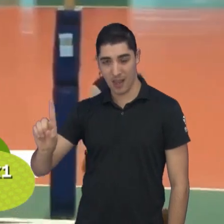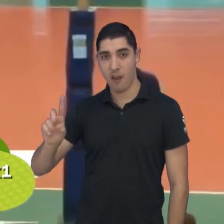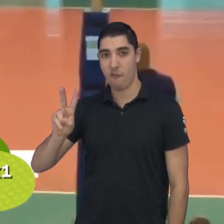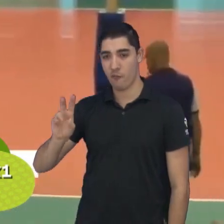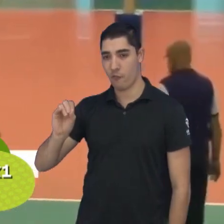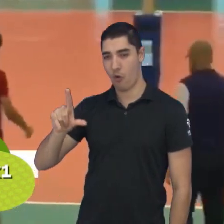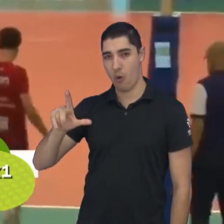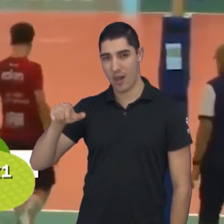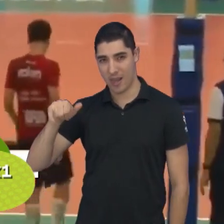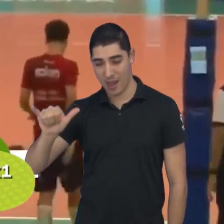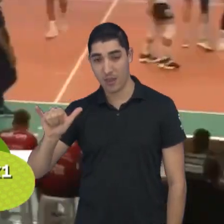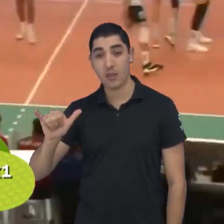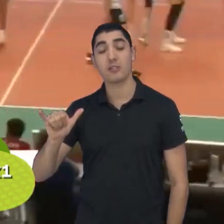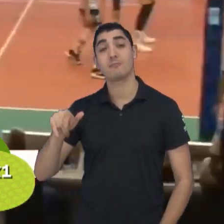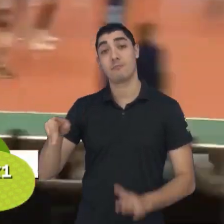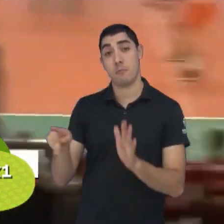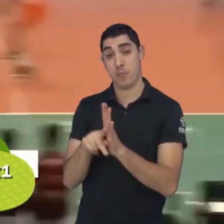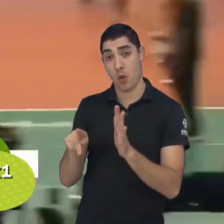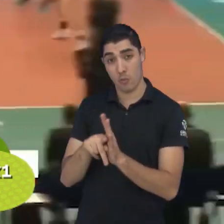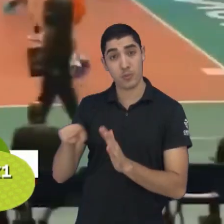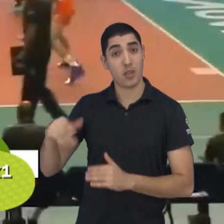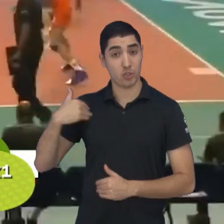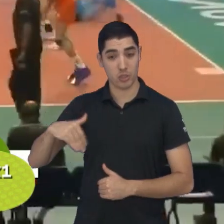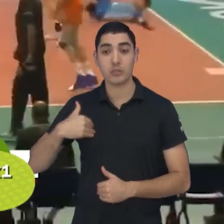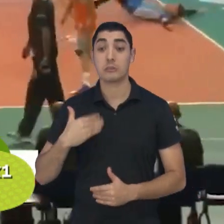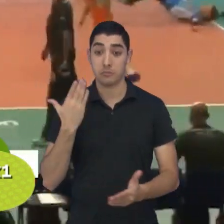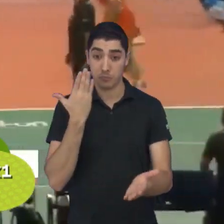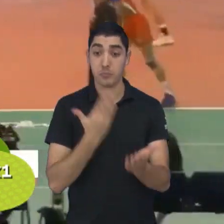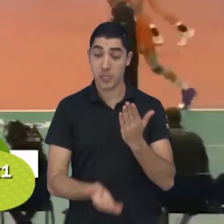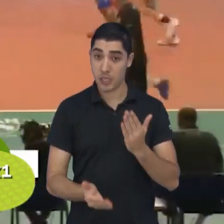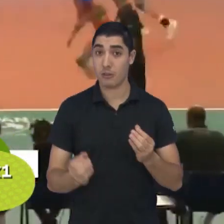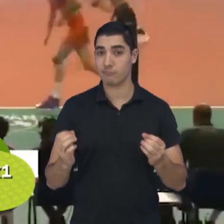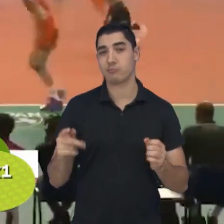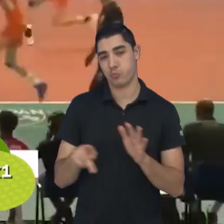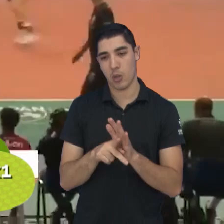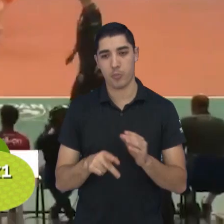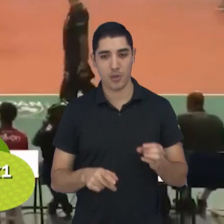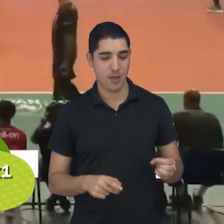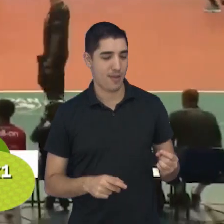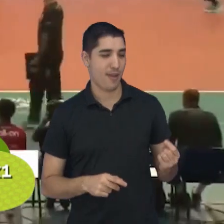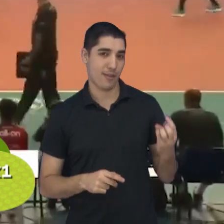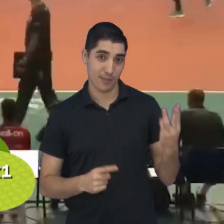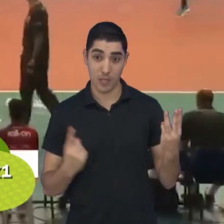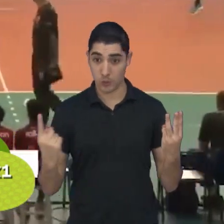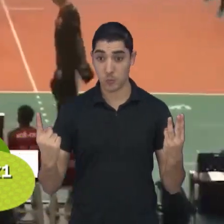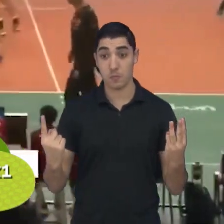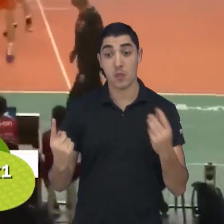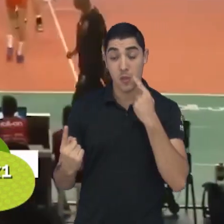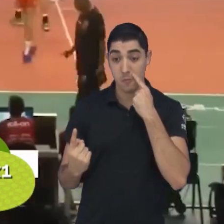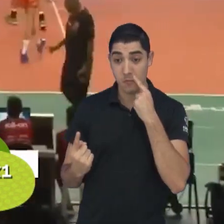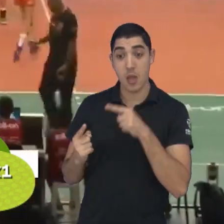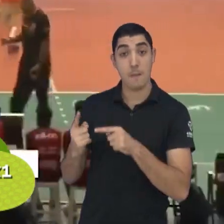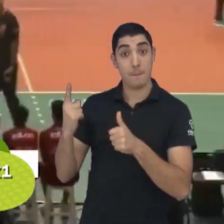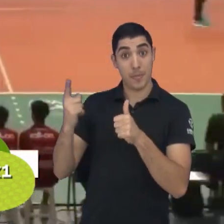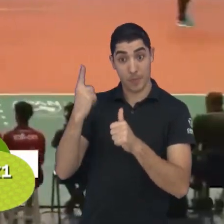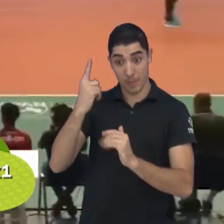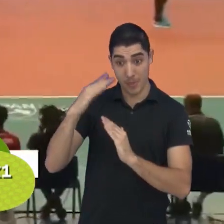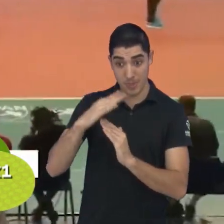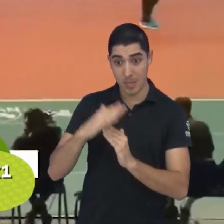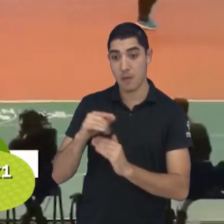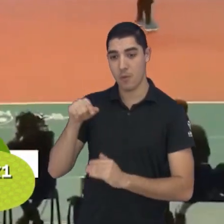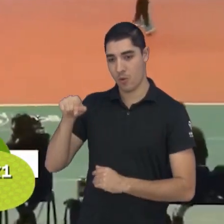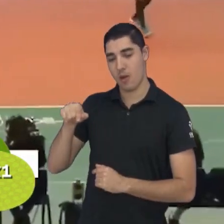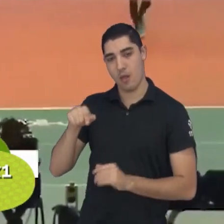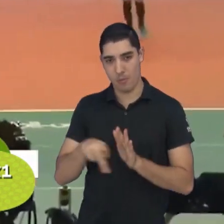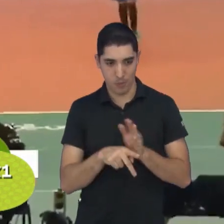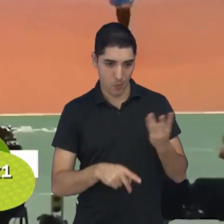com parciais de 40-38. É isso mesmo, não é handball não, é vôlei. 40-38 primeiro set para o time argentino,